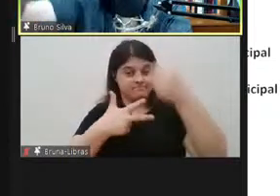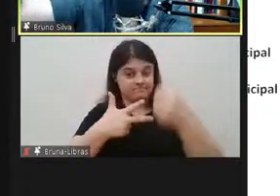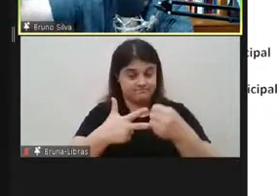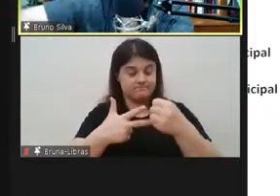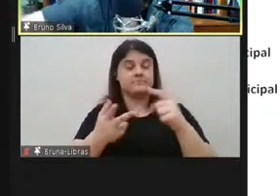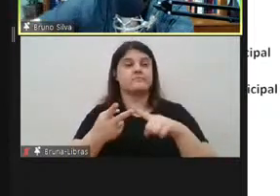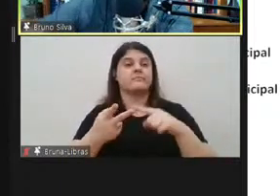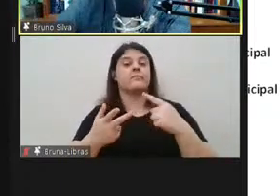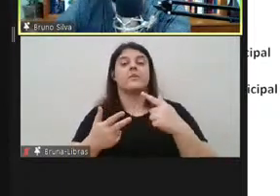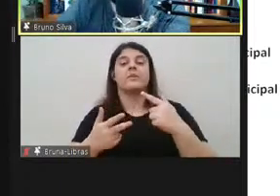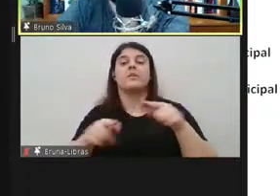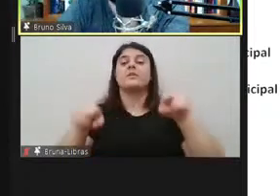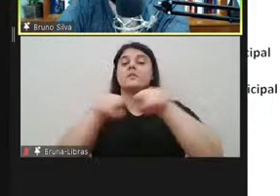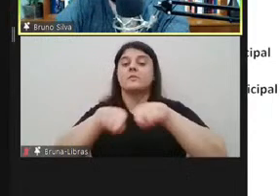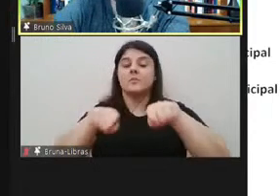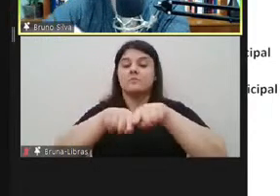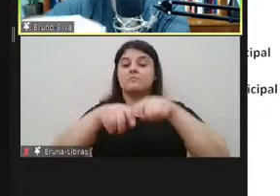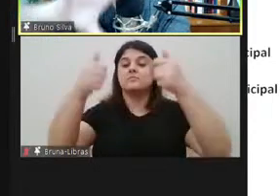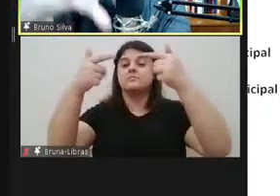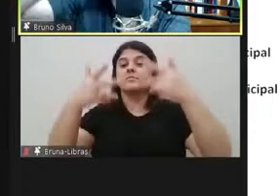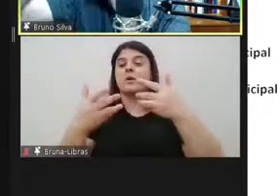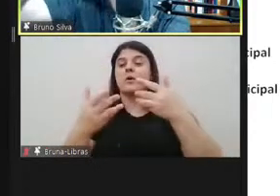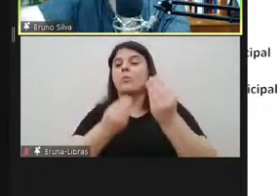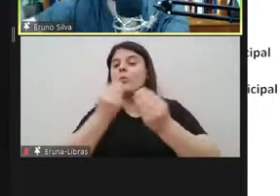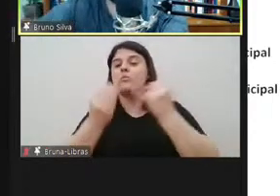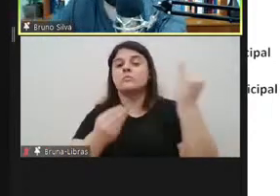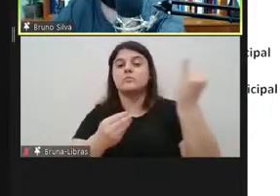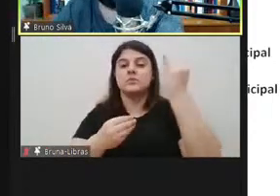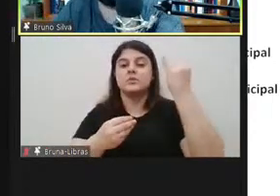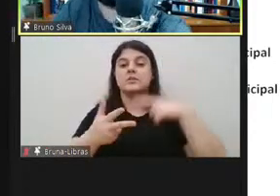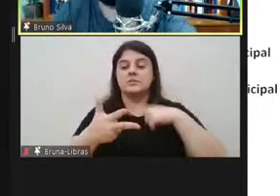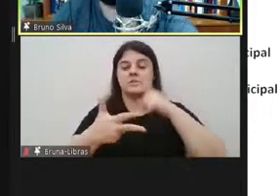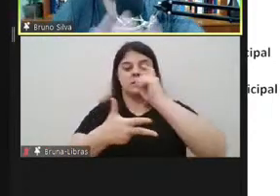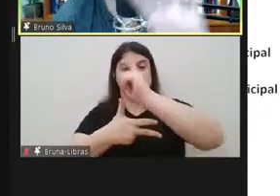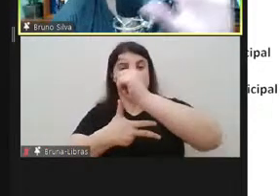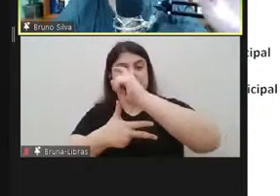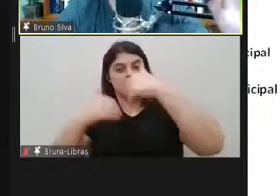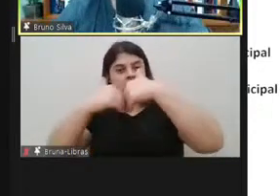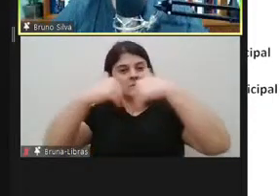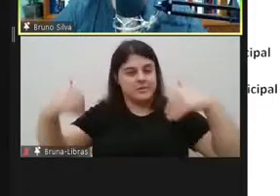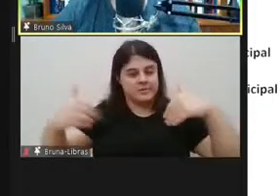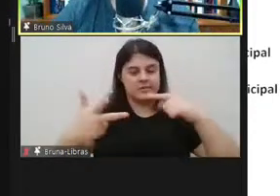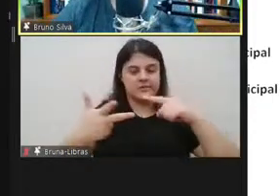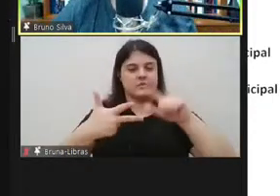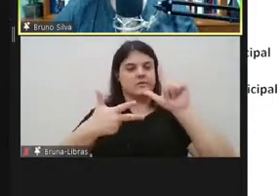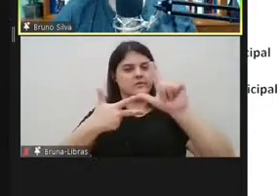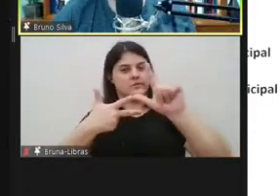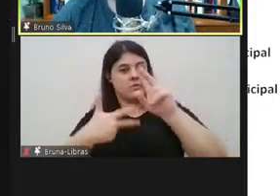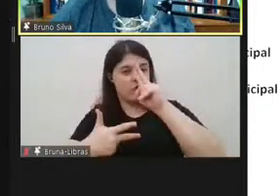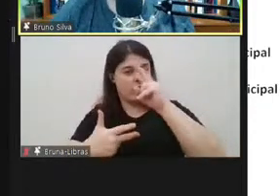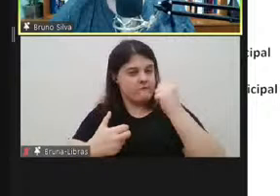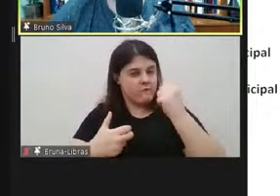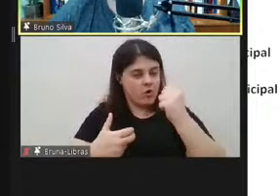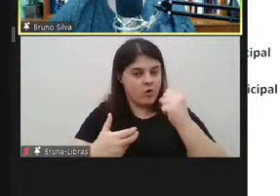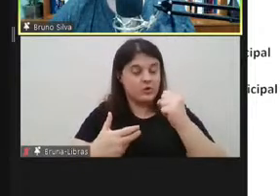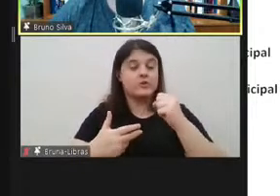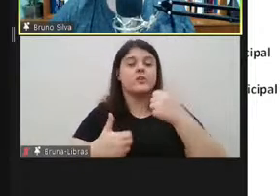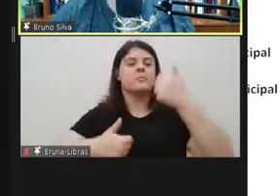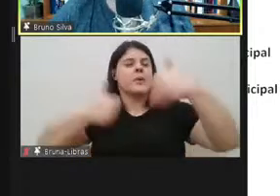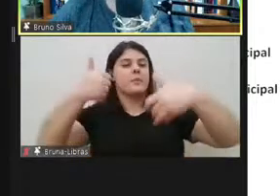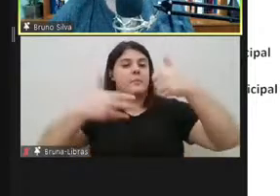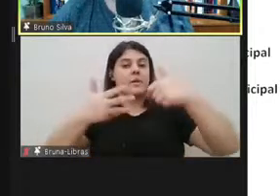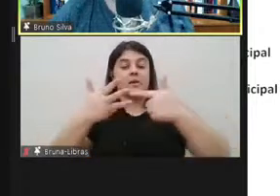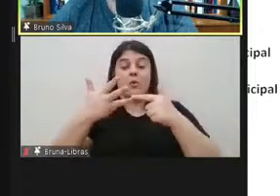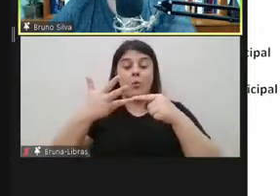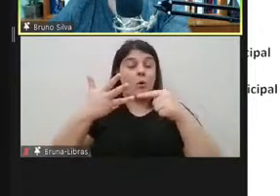o João ok que vai falar na importância de você ter um poder executivo independente um poder legislativo forte de um lote vai chegar